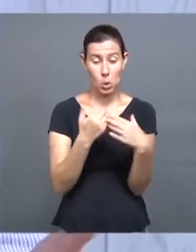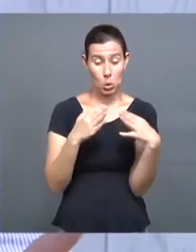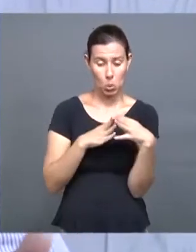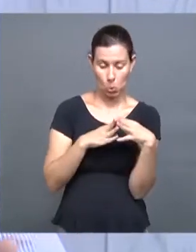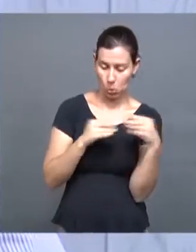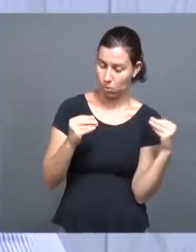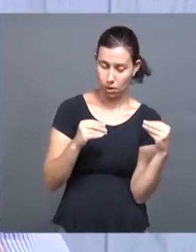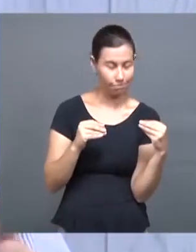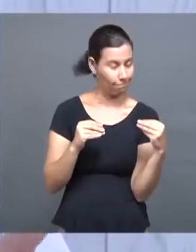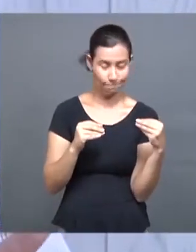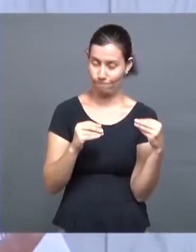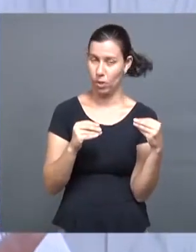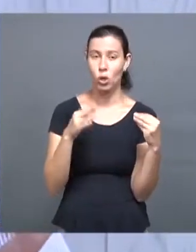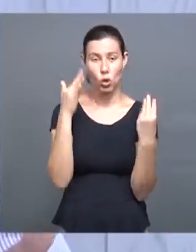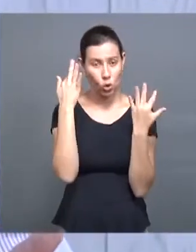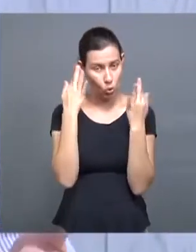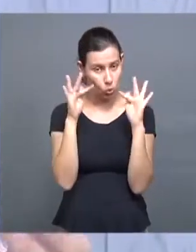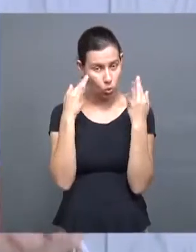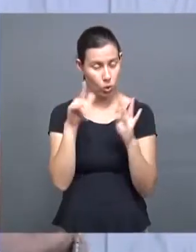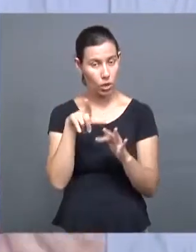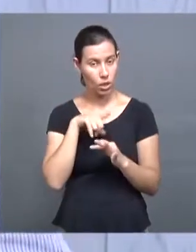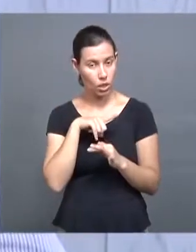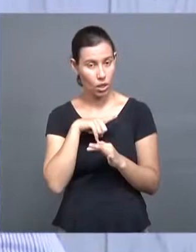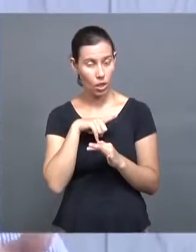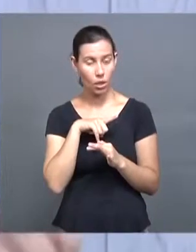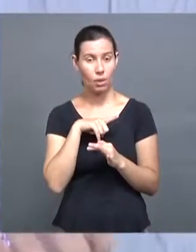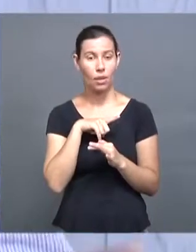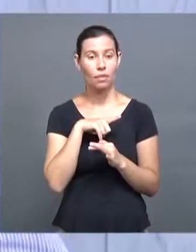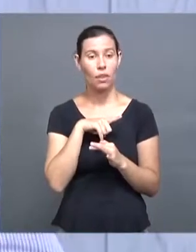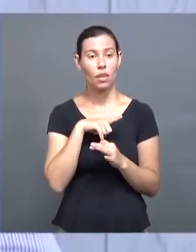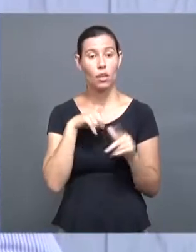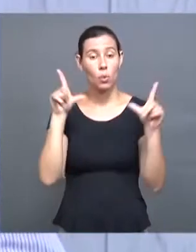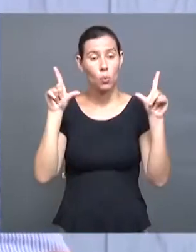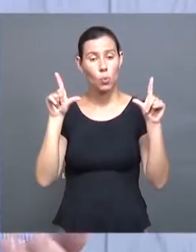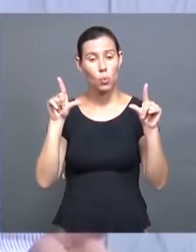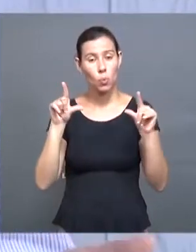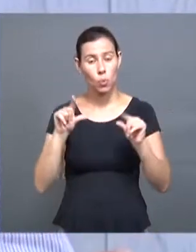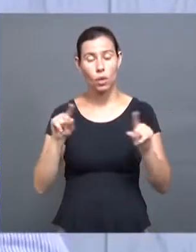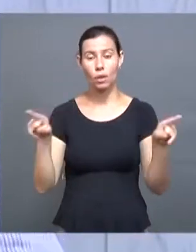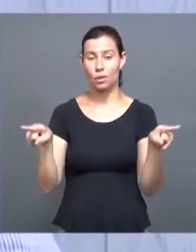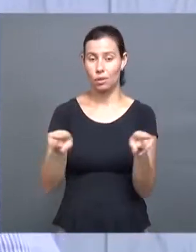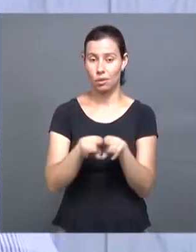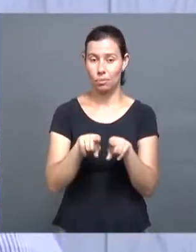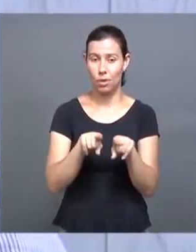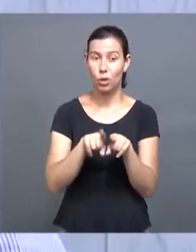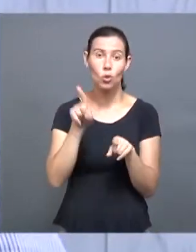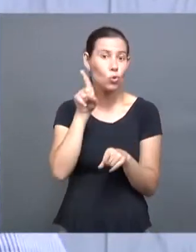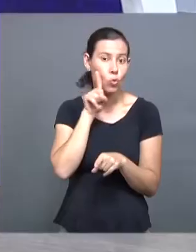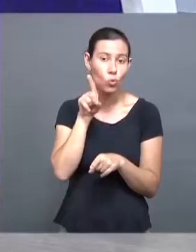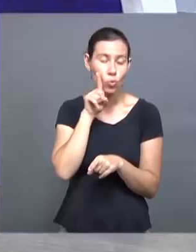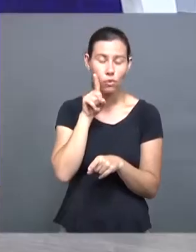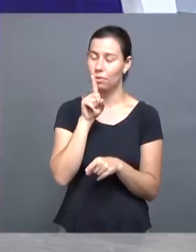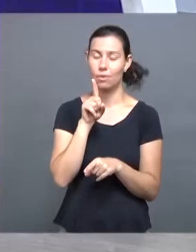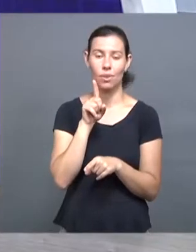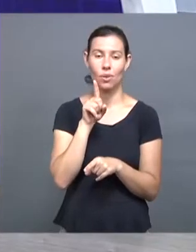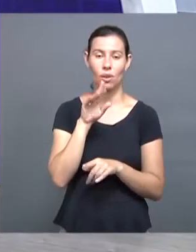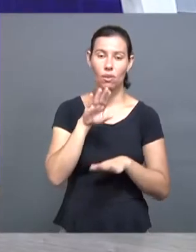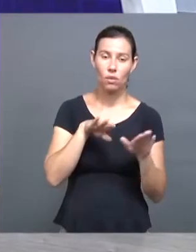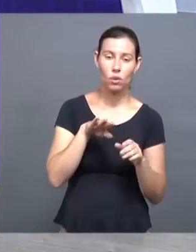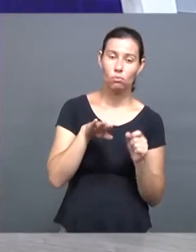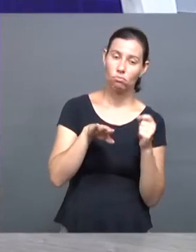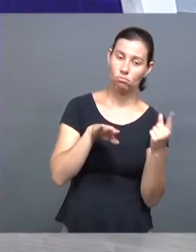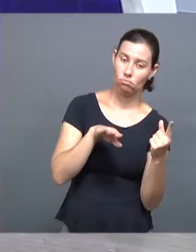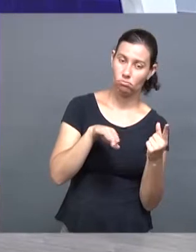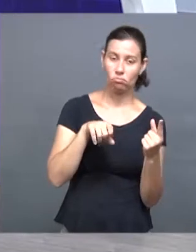ainda dores com alguma frequência, mas uma frequência menor, uma intensidade menor e melhorar a sua qualidade de vida. Interessante. Só